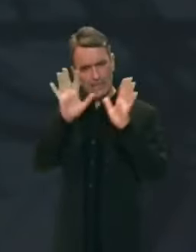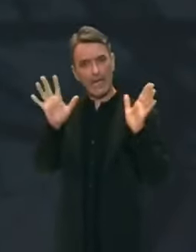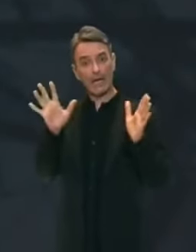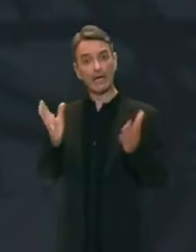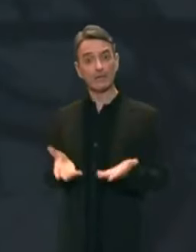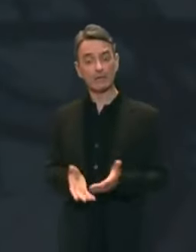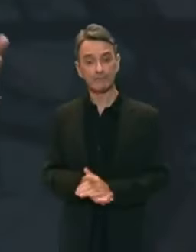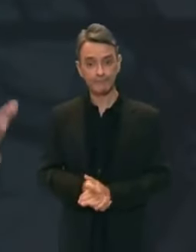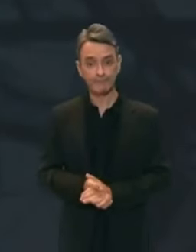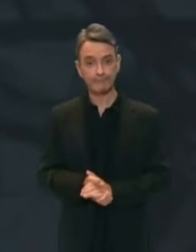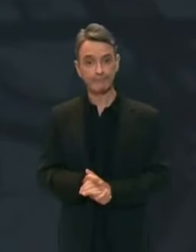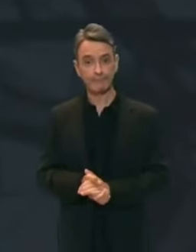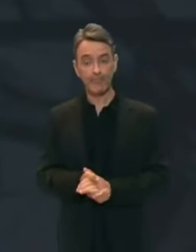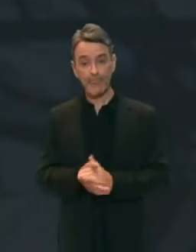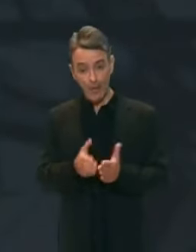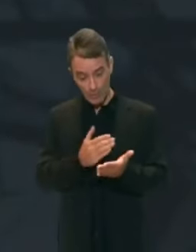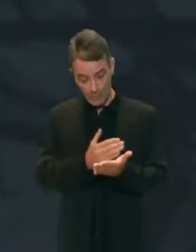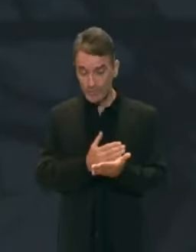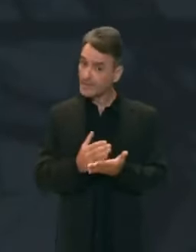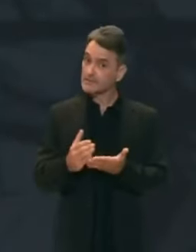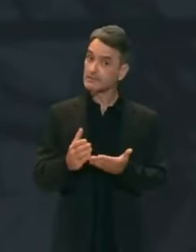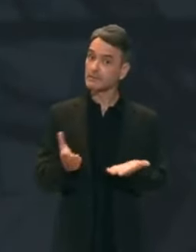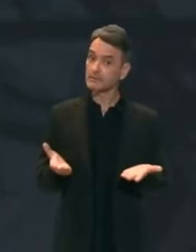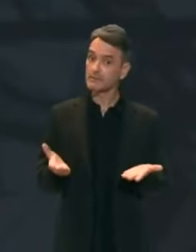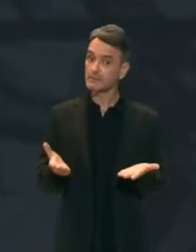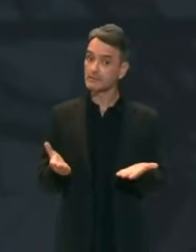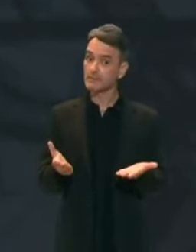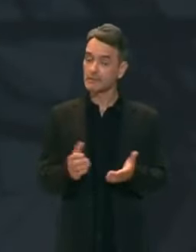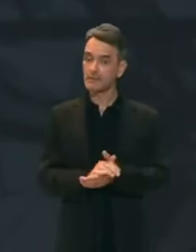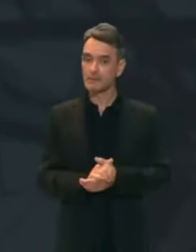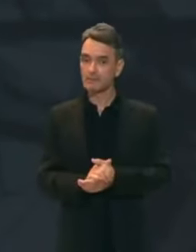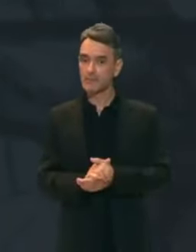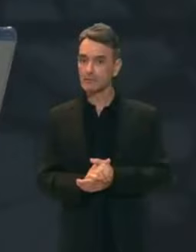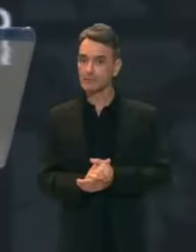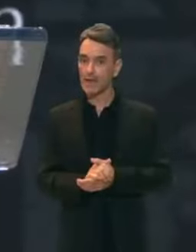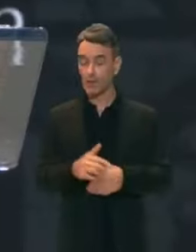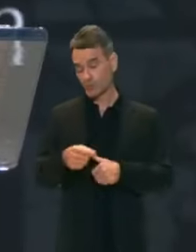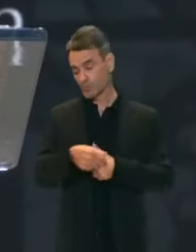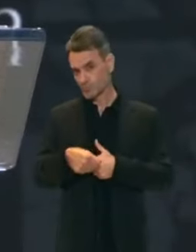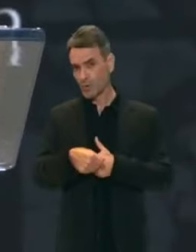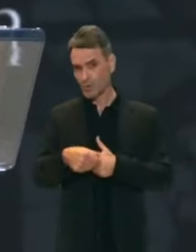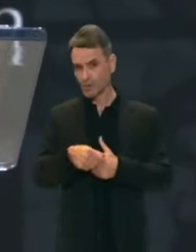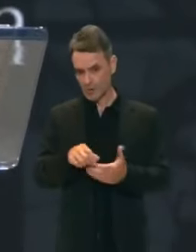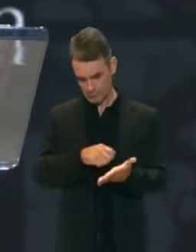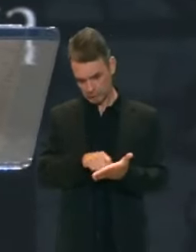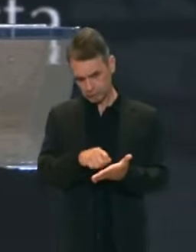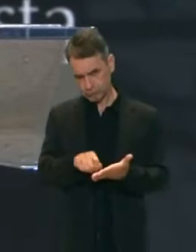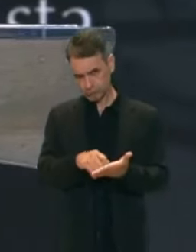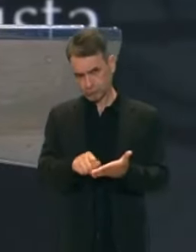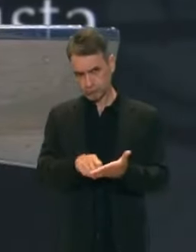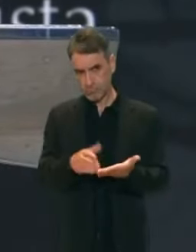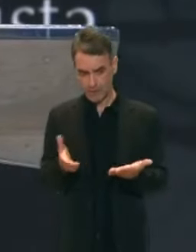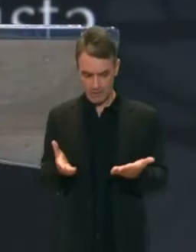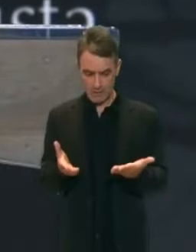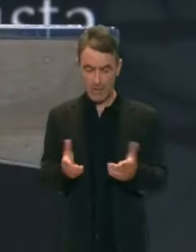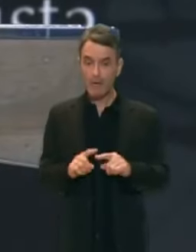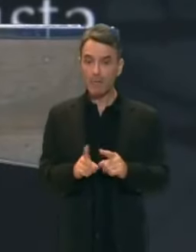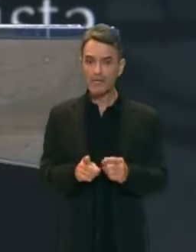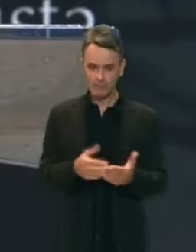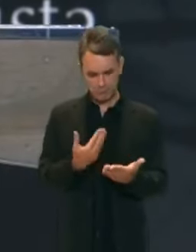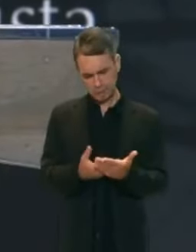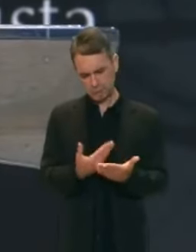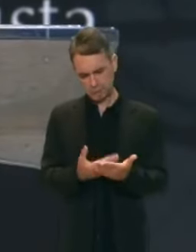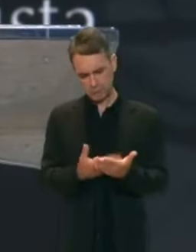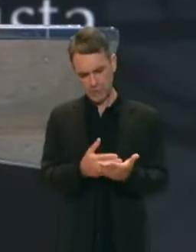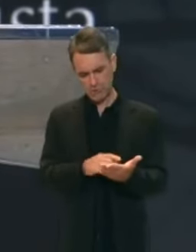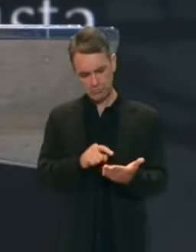Ele já começa desse jeito. É essa pessoa que está escrevendo. Mas aí a gente vai estudar um pouquinho esse livro e a gente fica pensando,